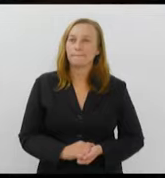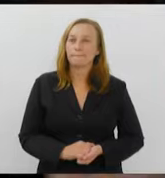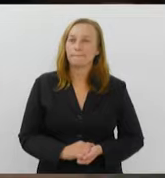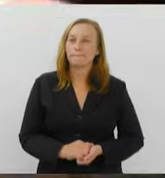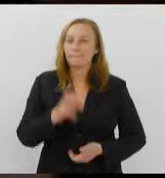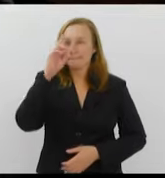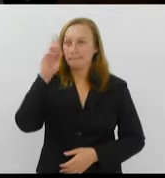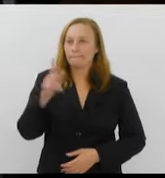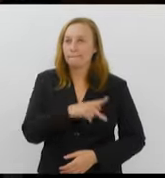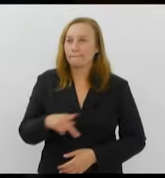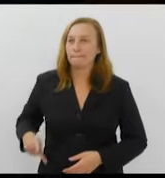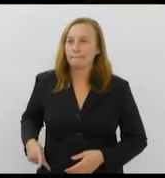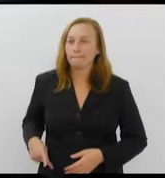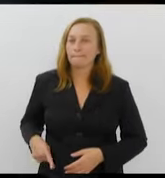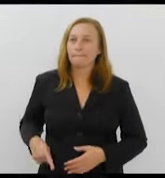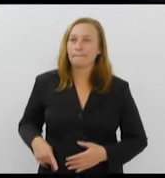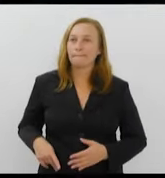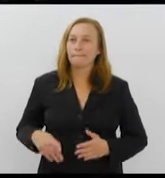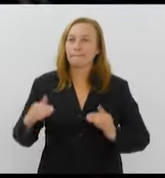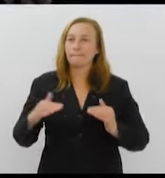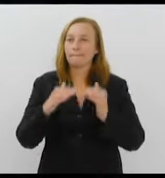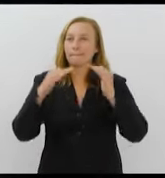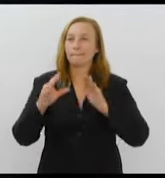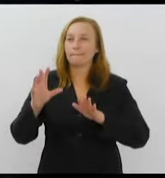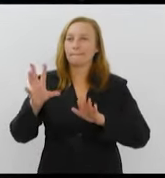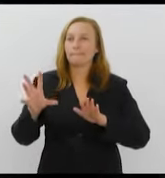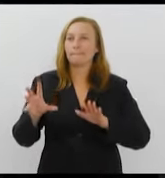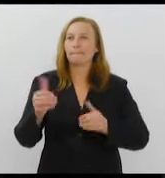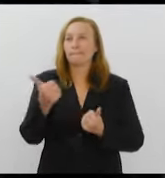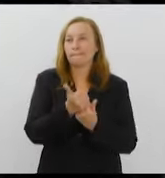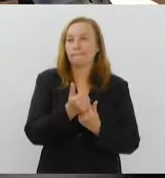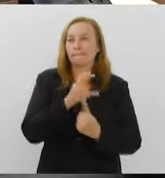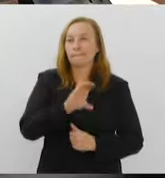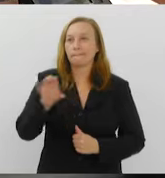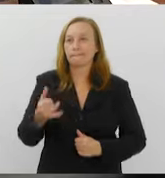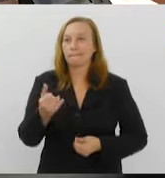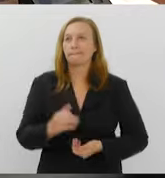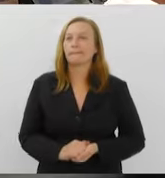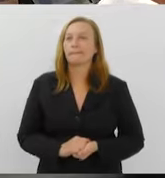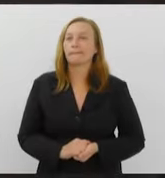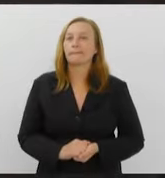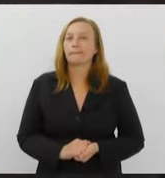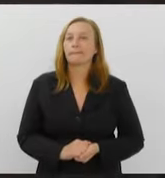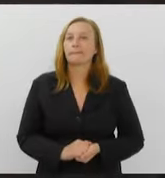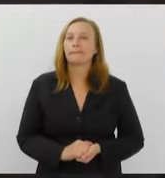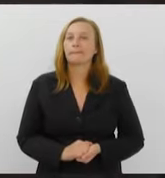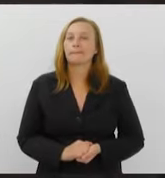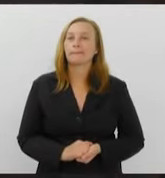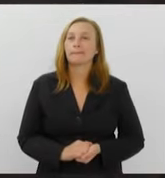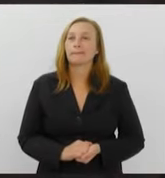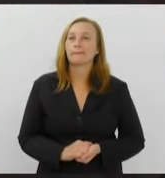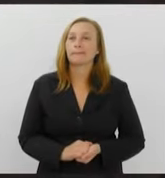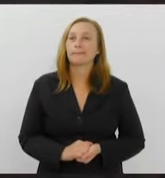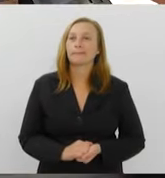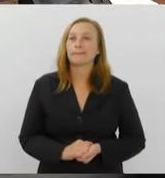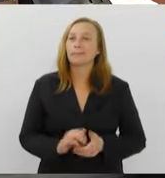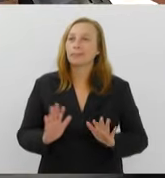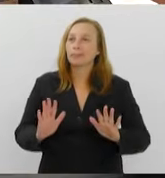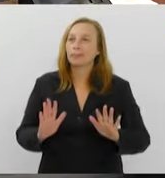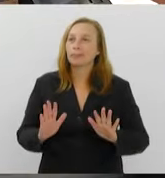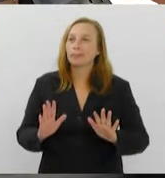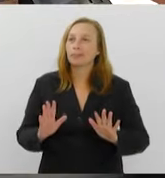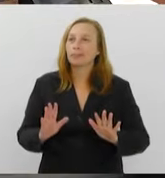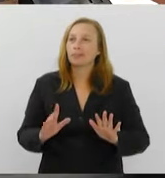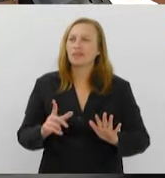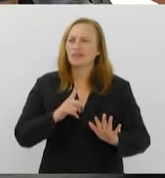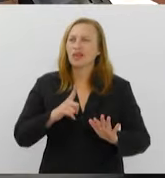Senhor presidente, favorável ao substitutivo da CCJ. Com os pareceres emitidos em votação... Oi?